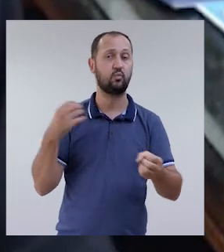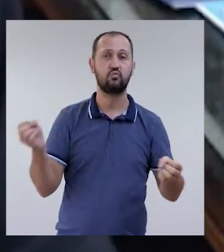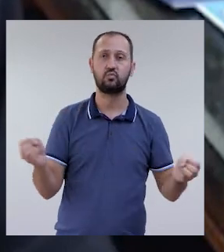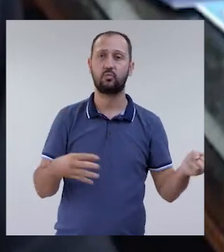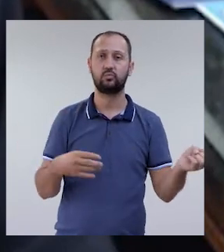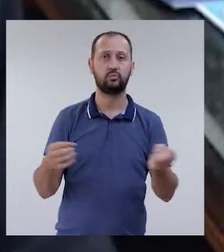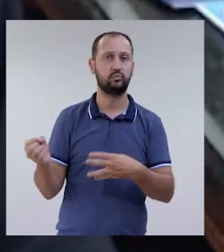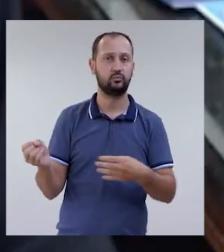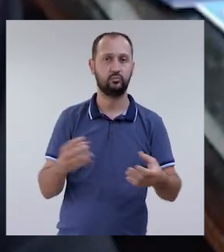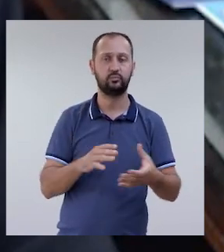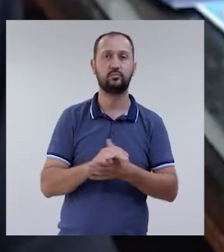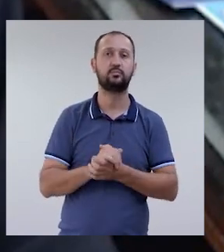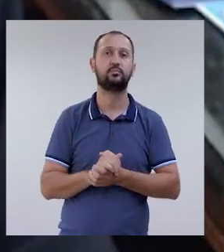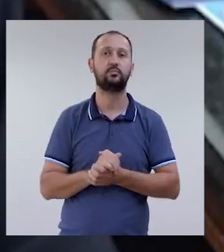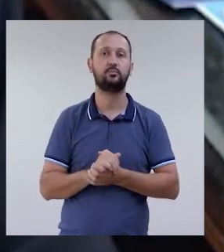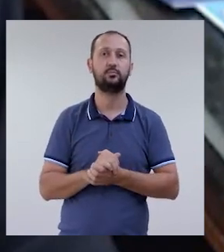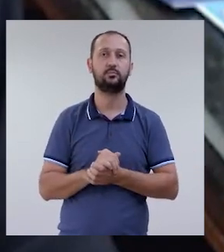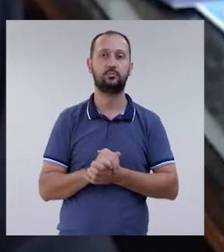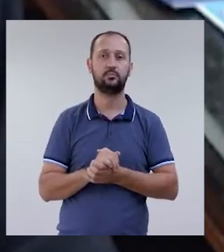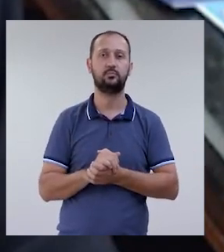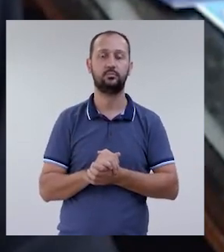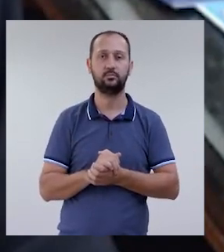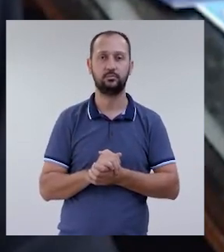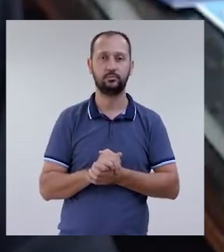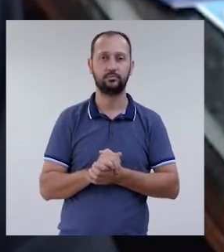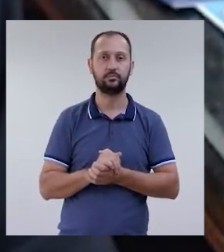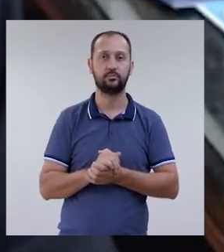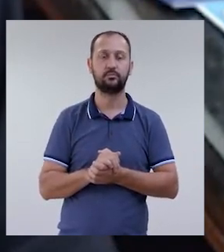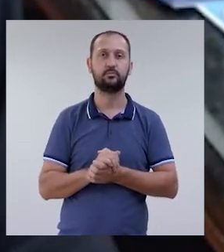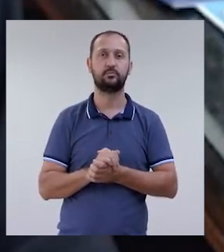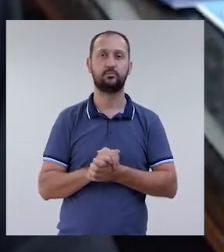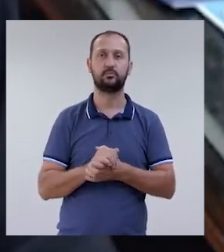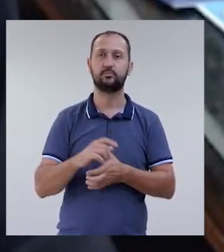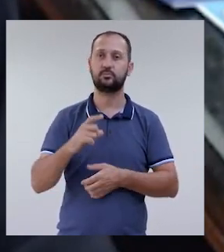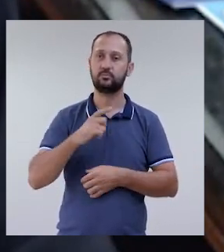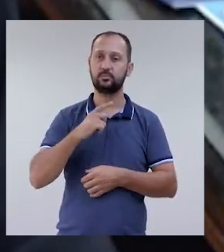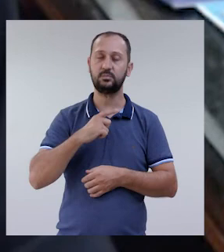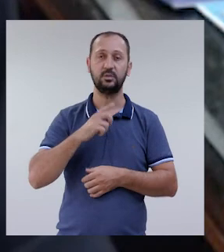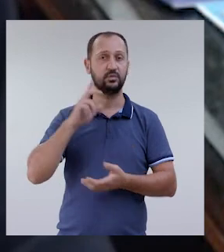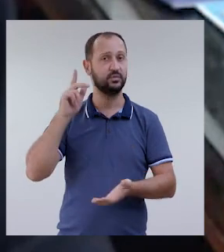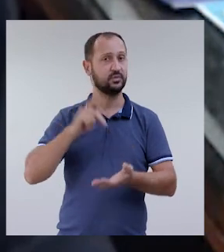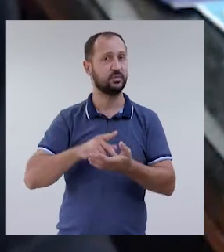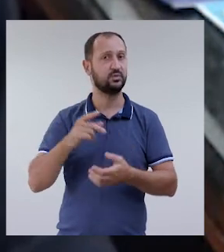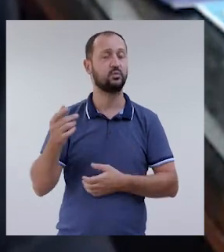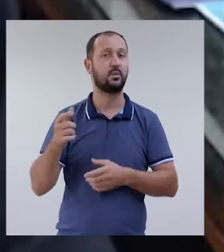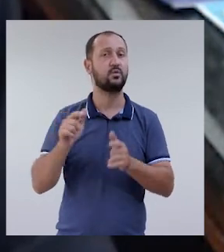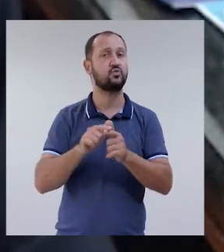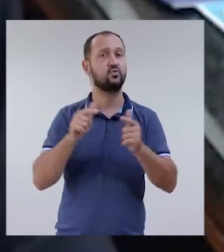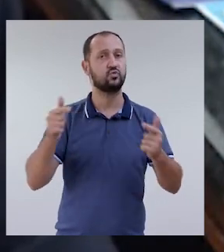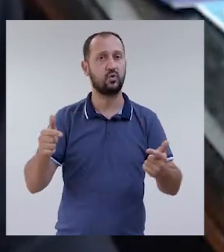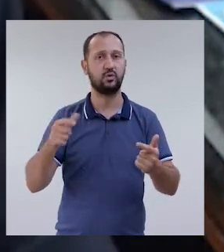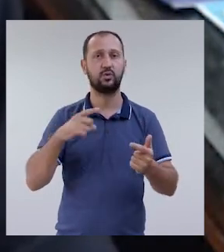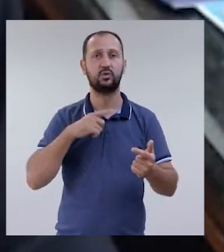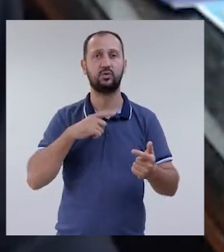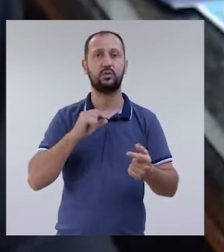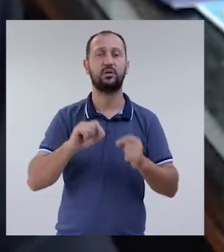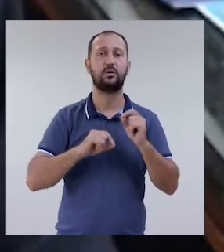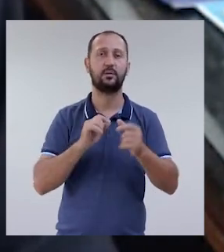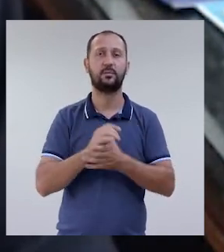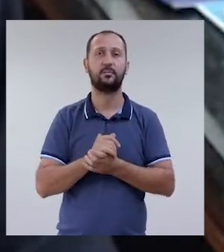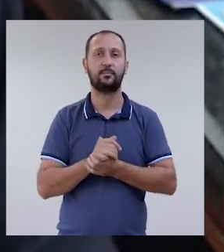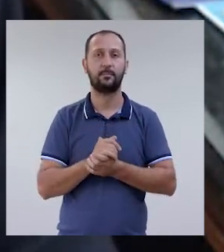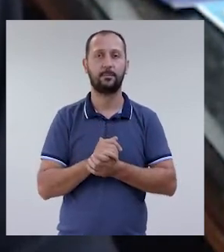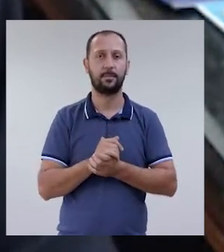coisa, né? E nós tivemos muita sorte de ter